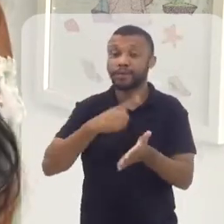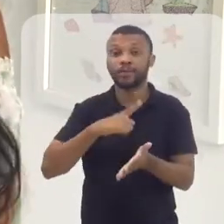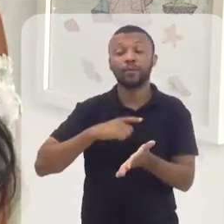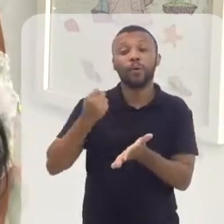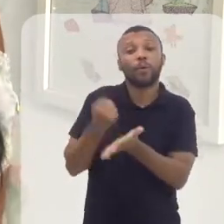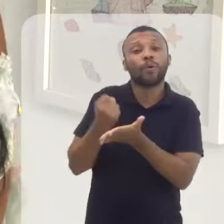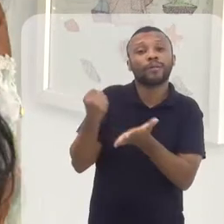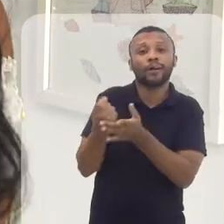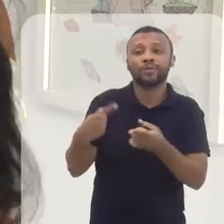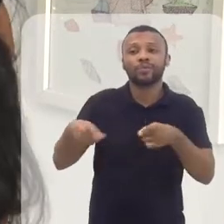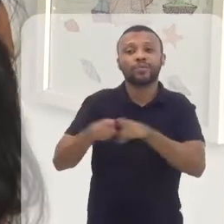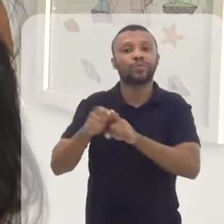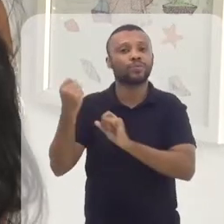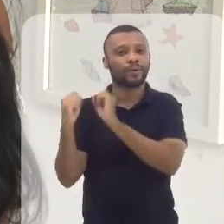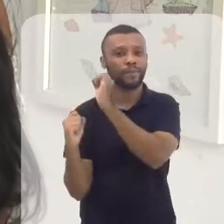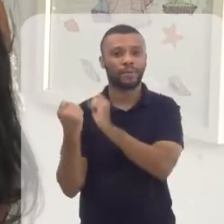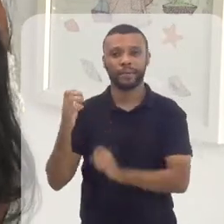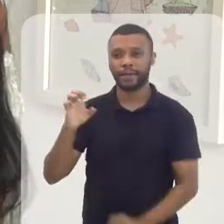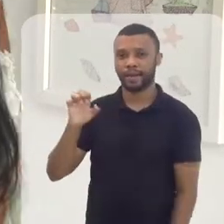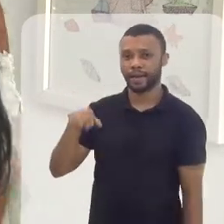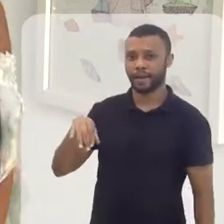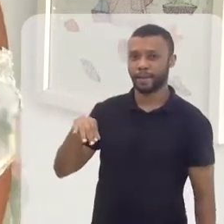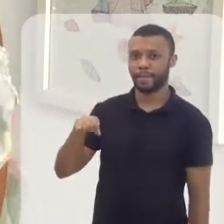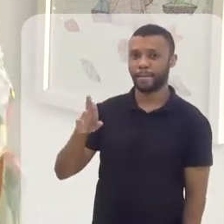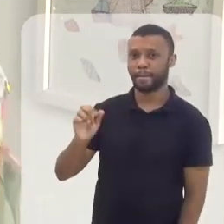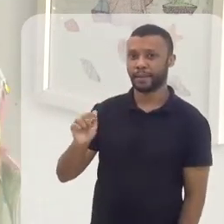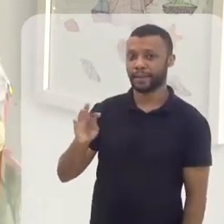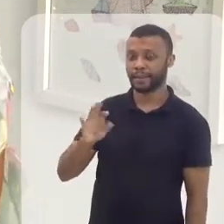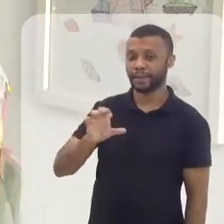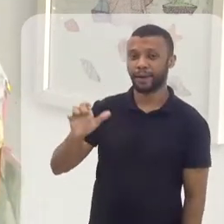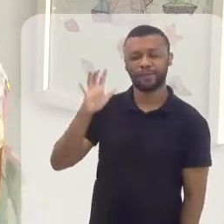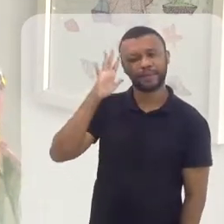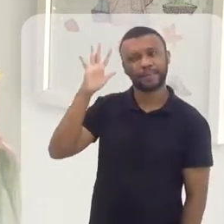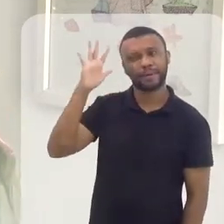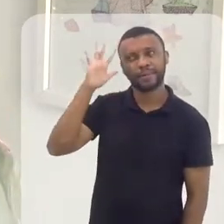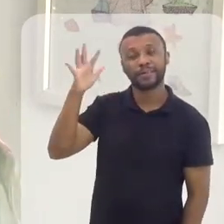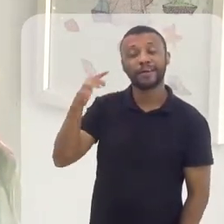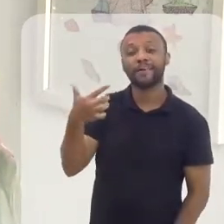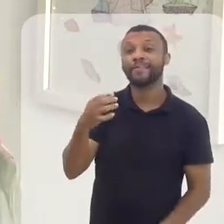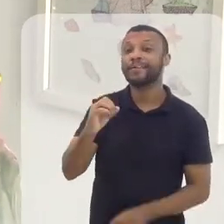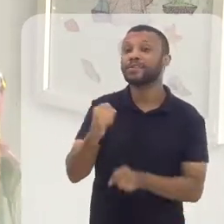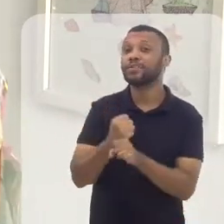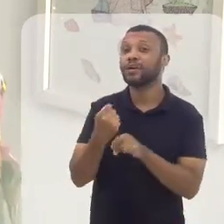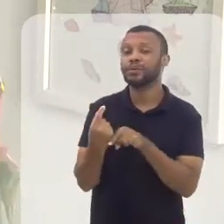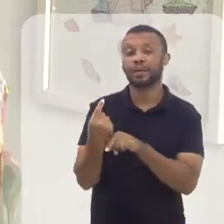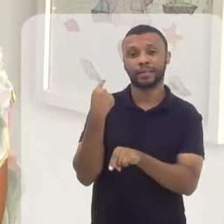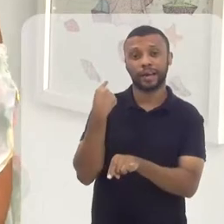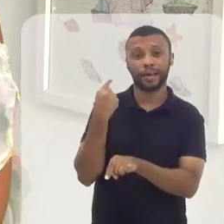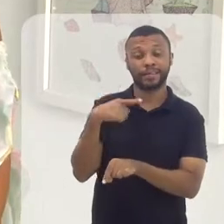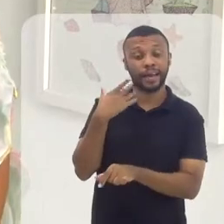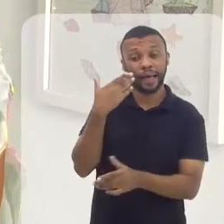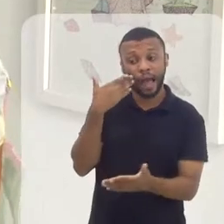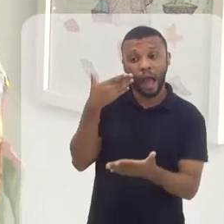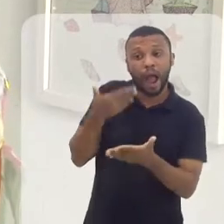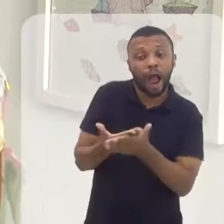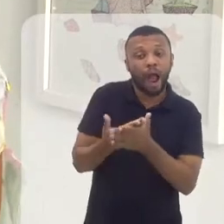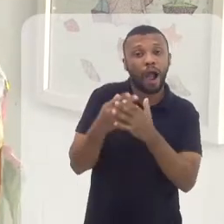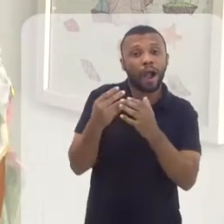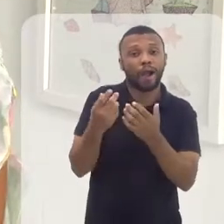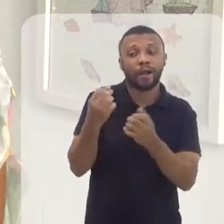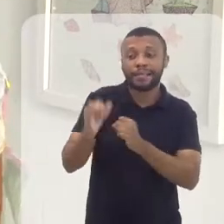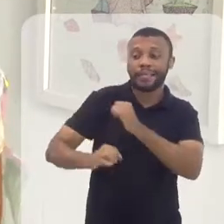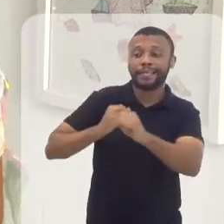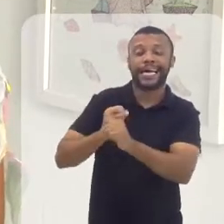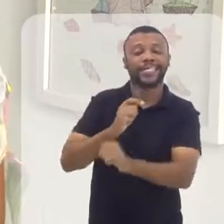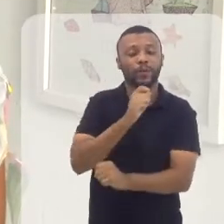gente tinha um contrato com a Embratel. Ah, isso, imagina, 20 anos atrás, né? Era novidade. E era ao vivo e a